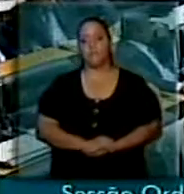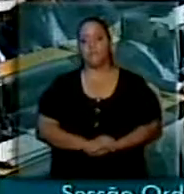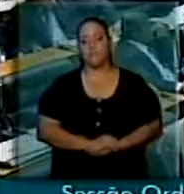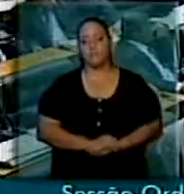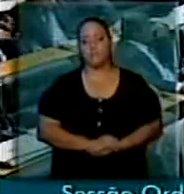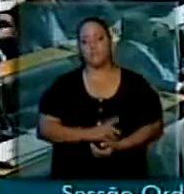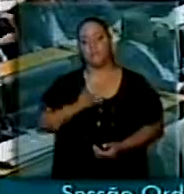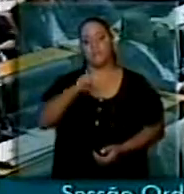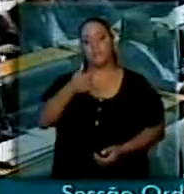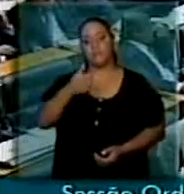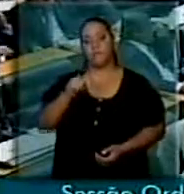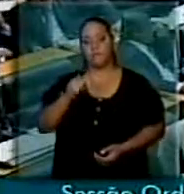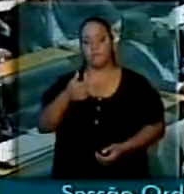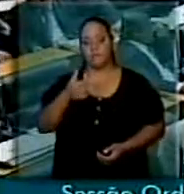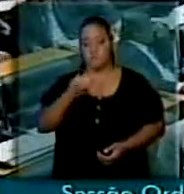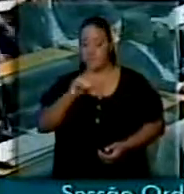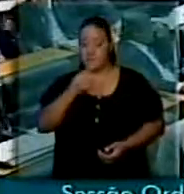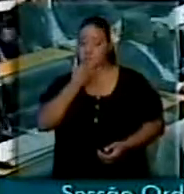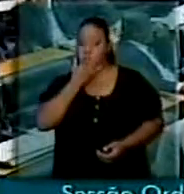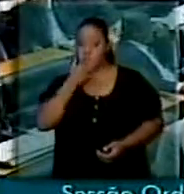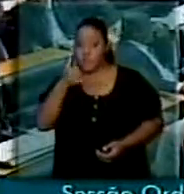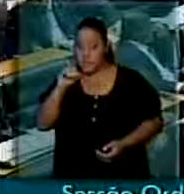Dia 10 de fevereiro,